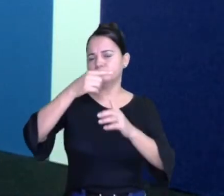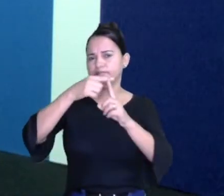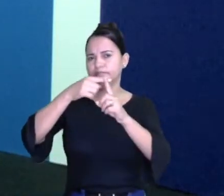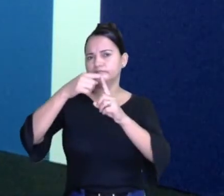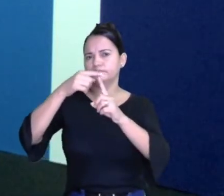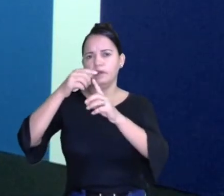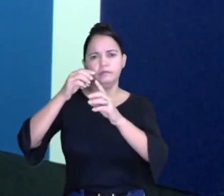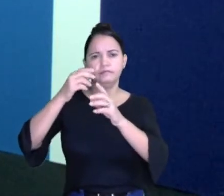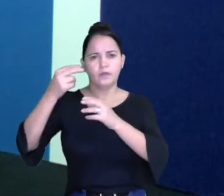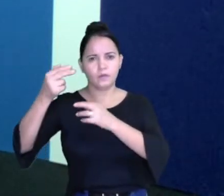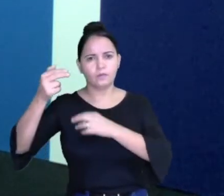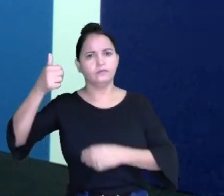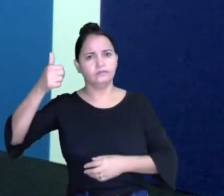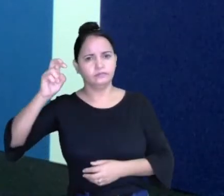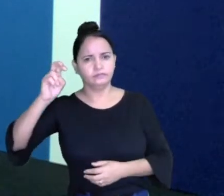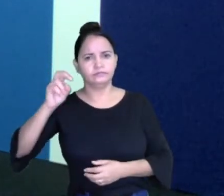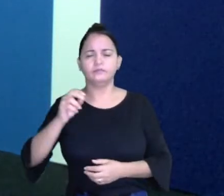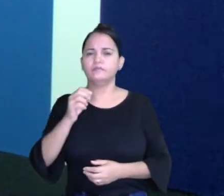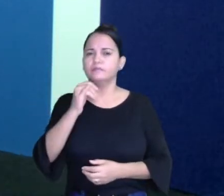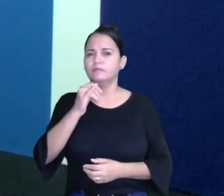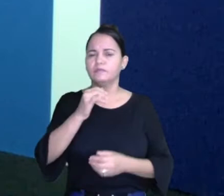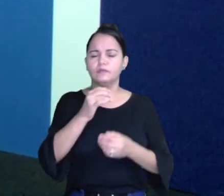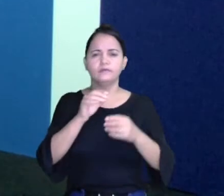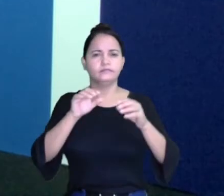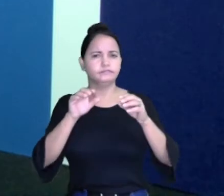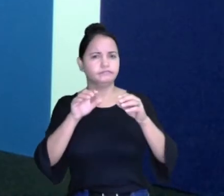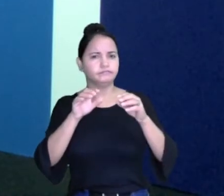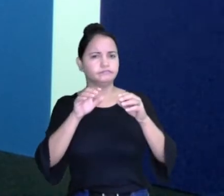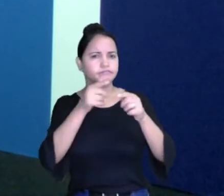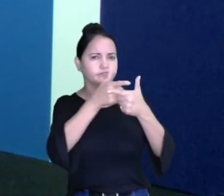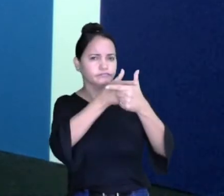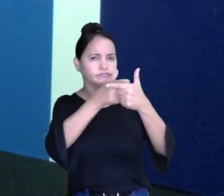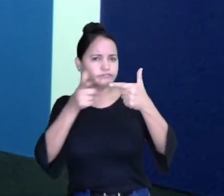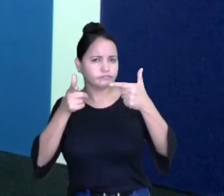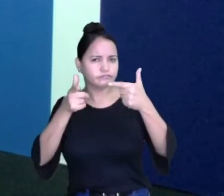15. Se eu fosse dividir essa barrinha aqui para